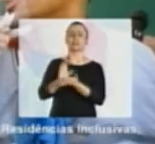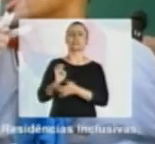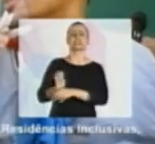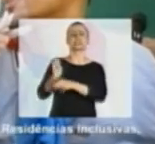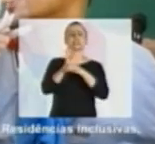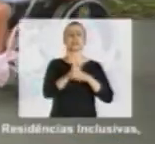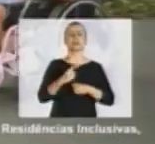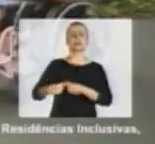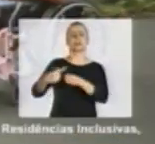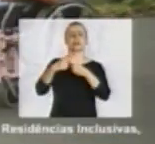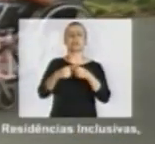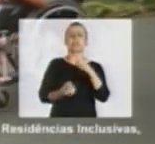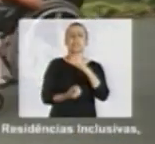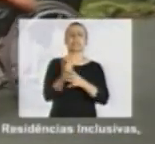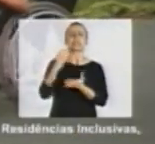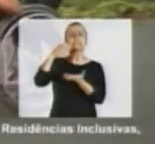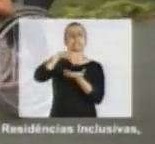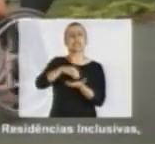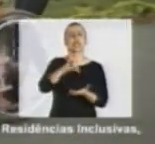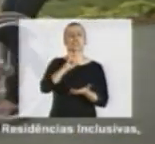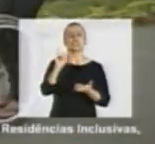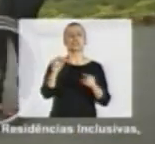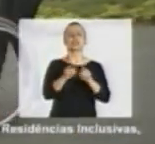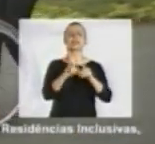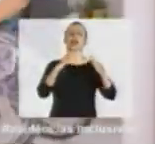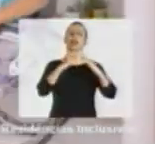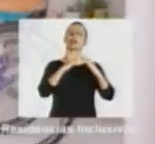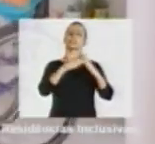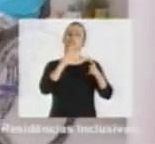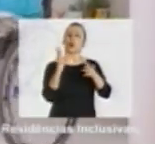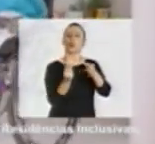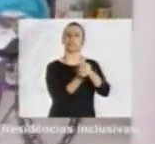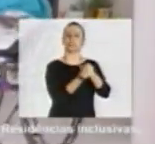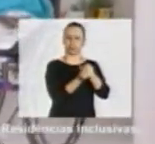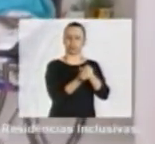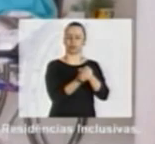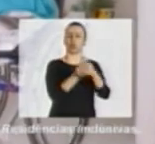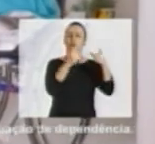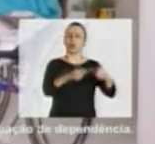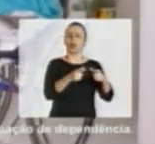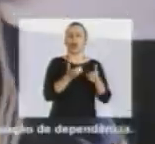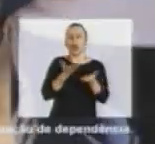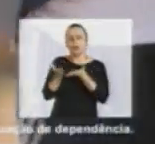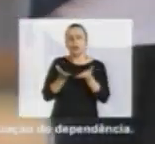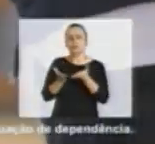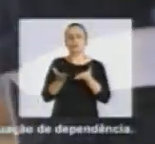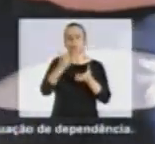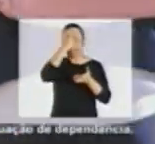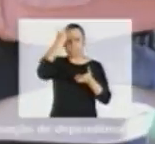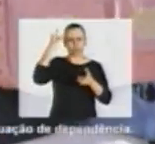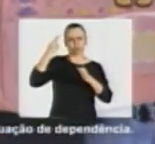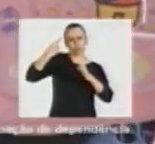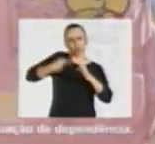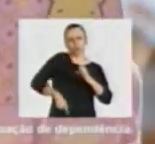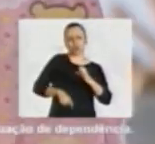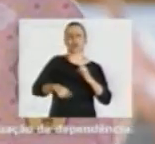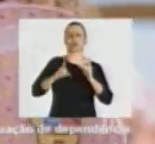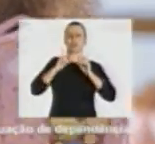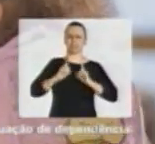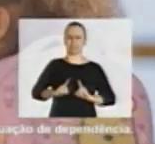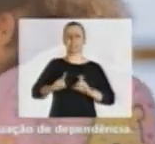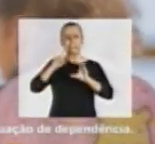recursos para os estados e municípios implantarem centros dia e residências inclusivas unidades que acolhem pessoas com